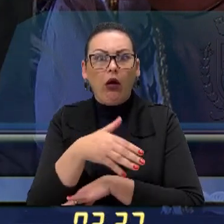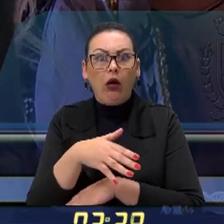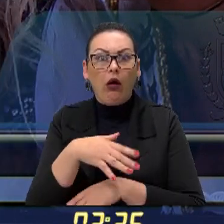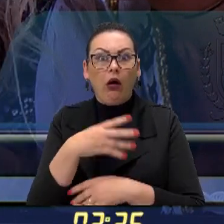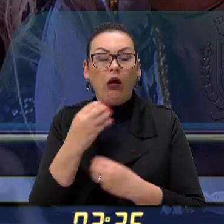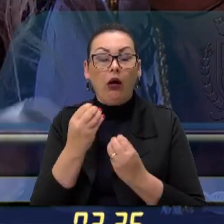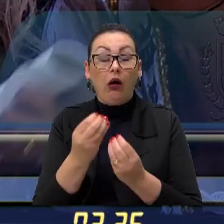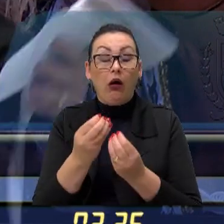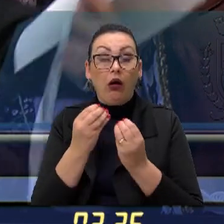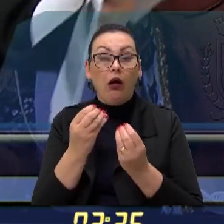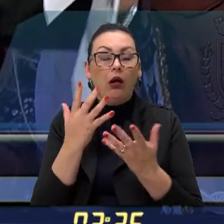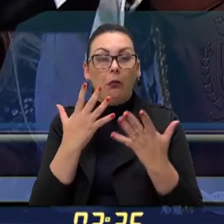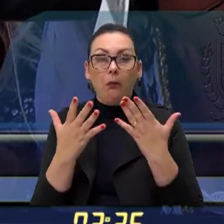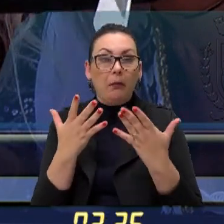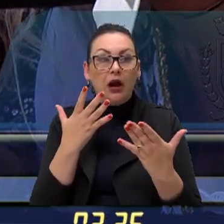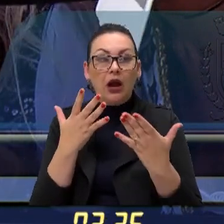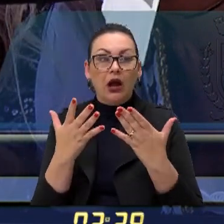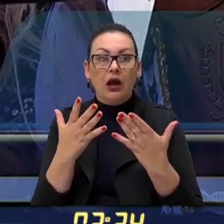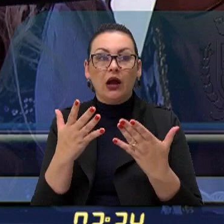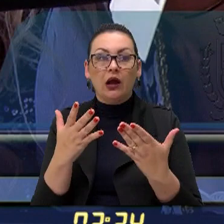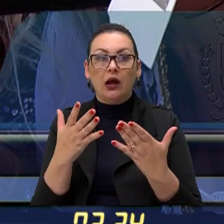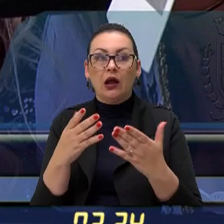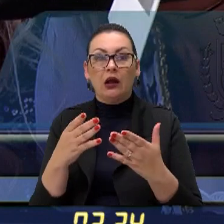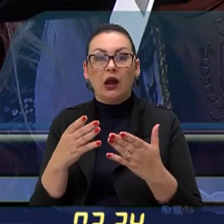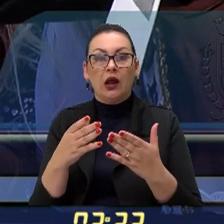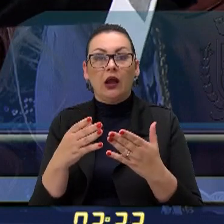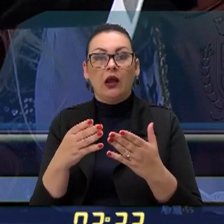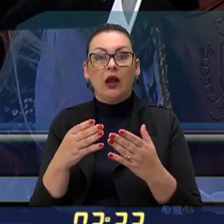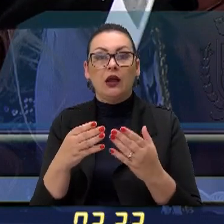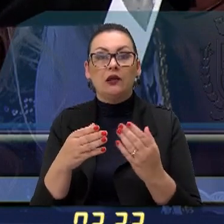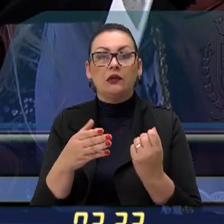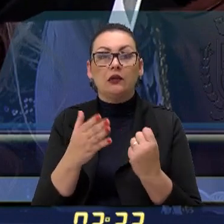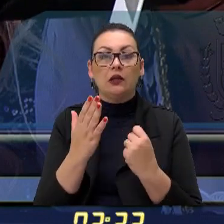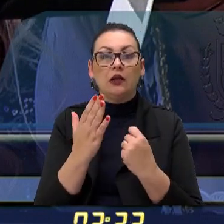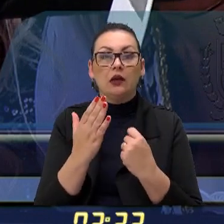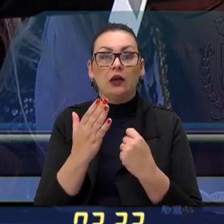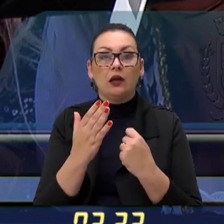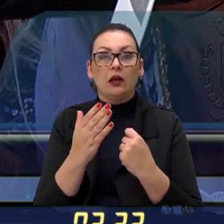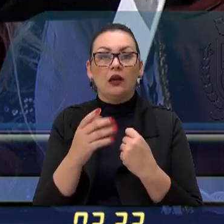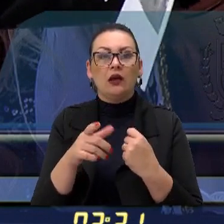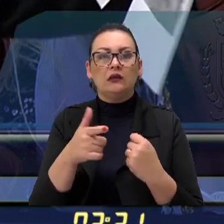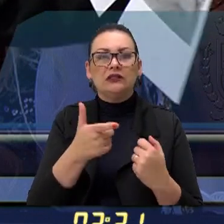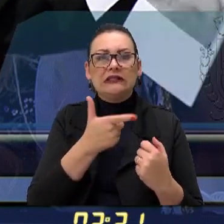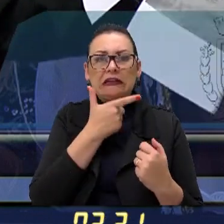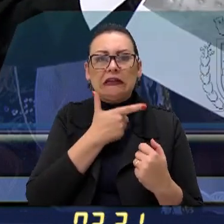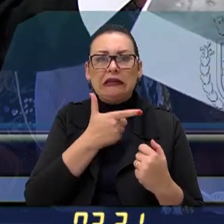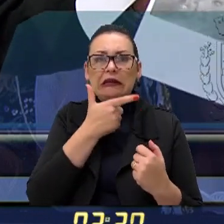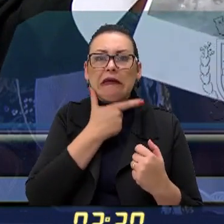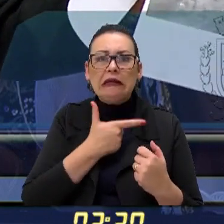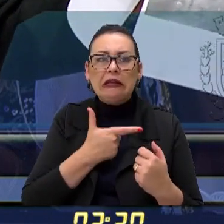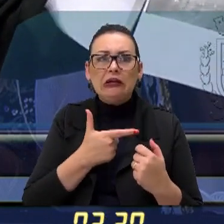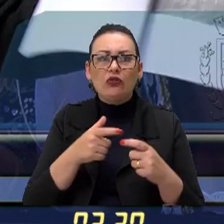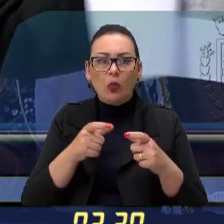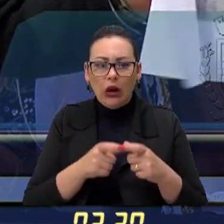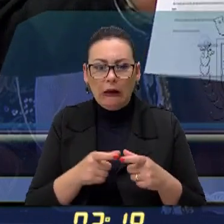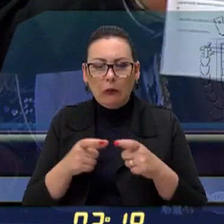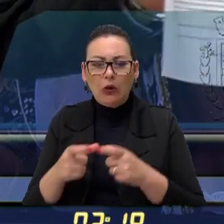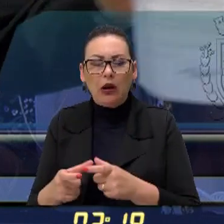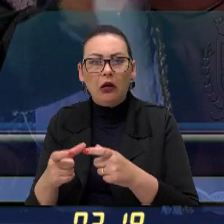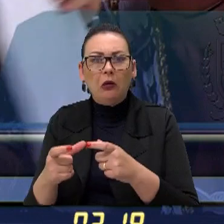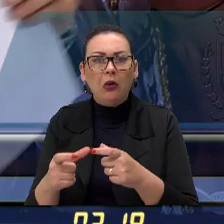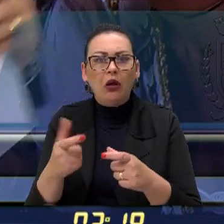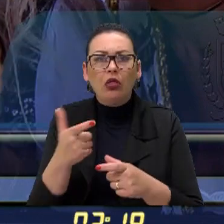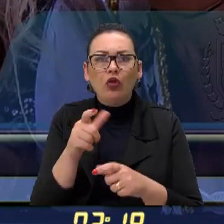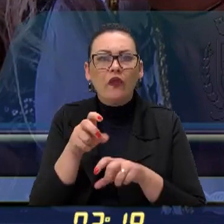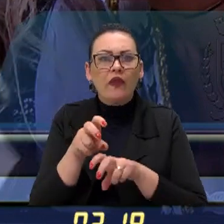lá. Isso parece uma fatia de queijo, né? De tanta buraqueira, e não tem patrola, ô